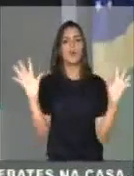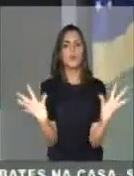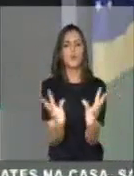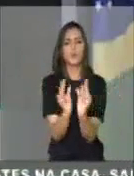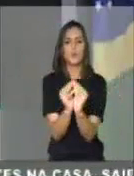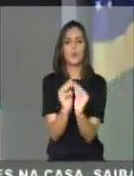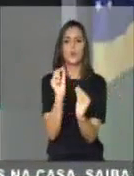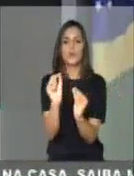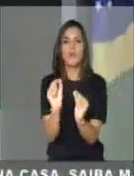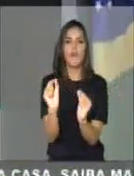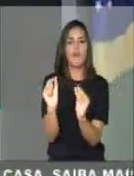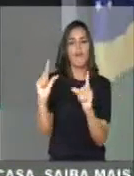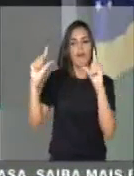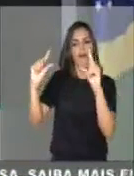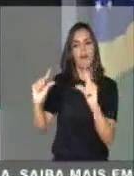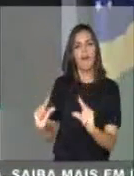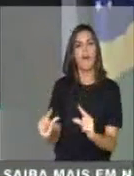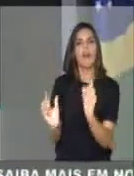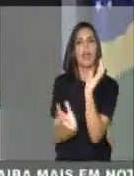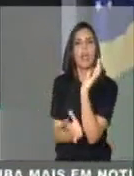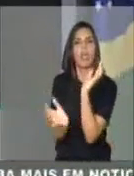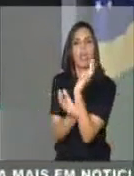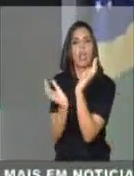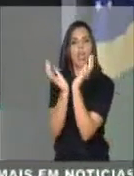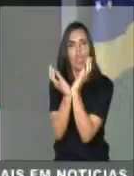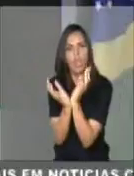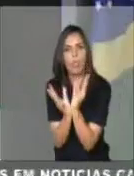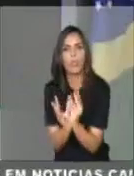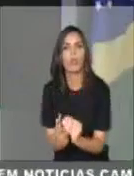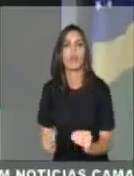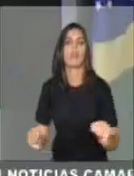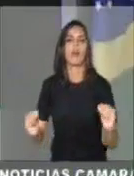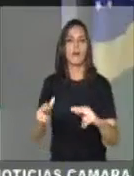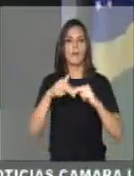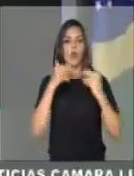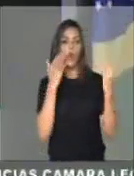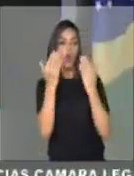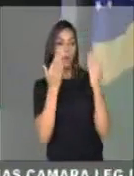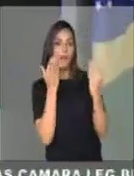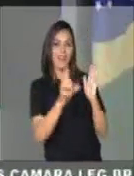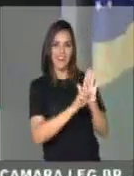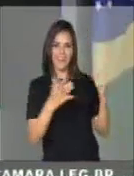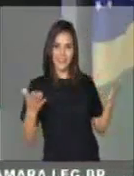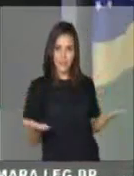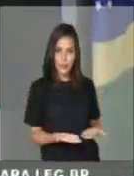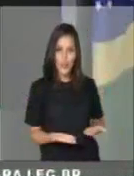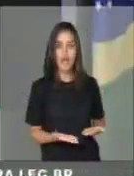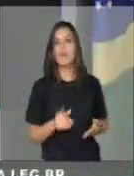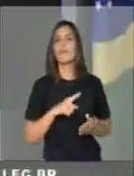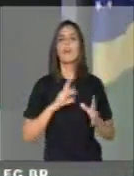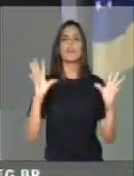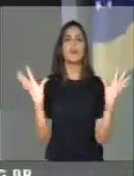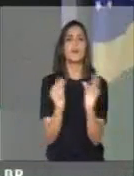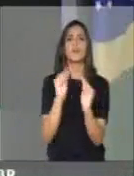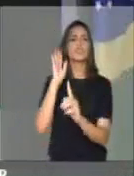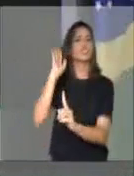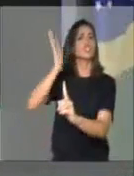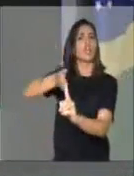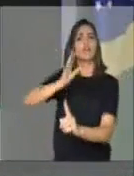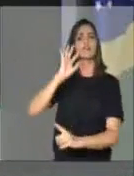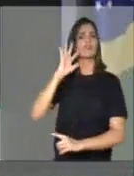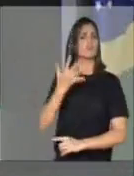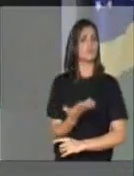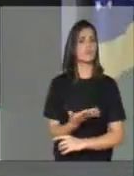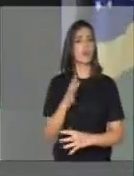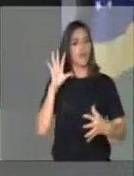suma, diminuir o grau de judicialização em comparação com o quadro normativo atual e abreviar procedimentos,